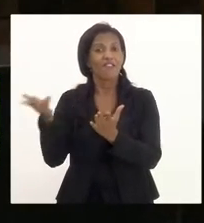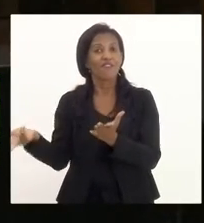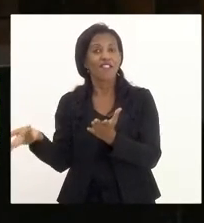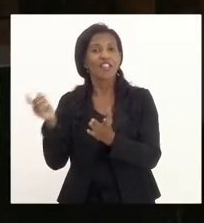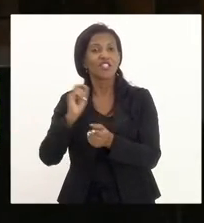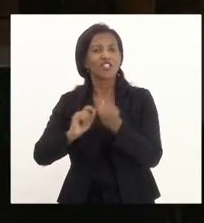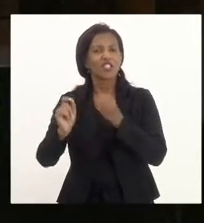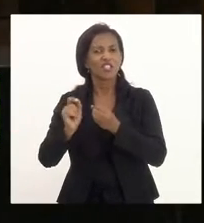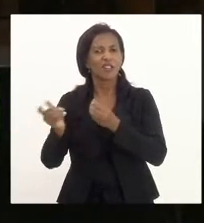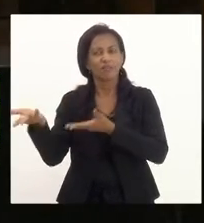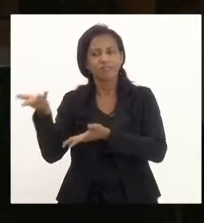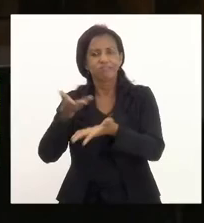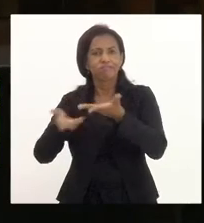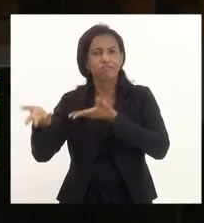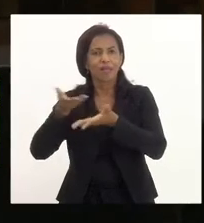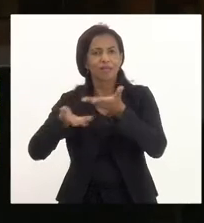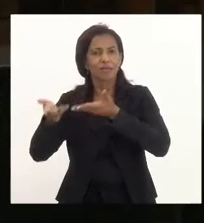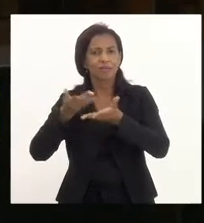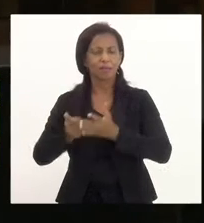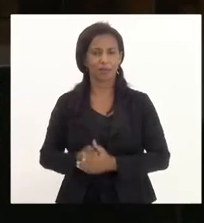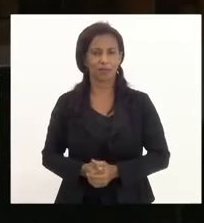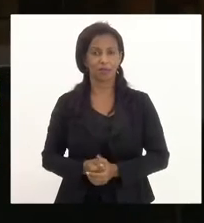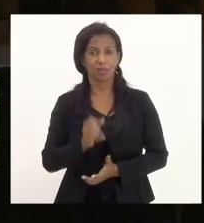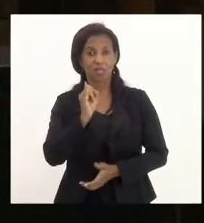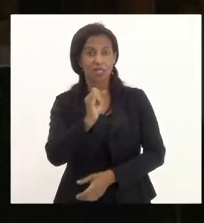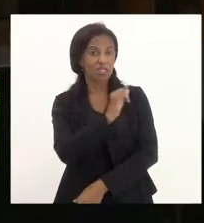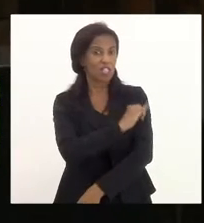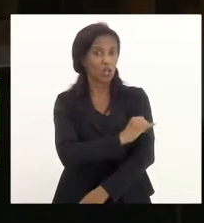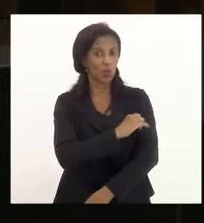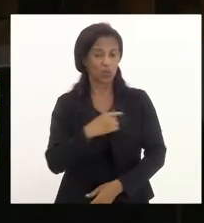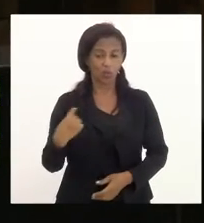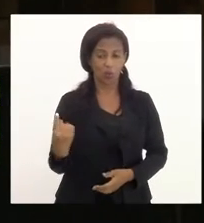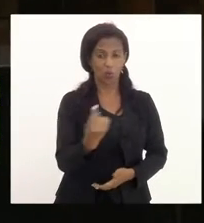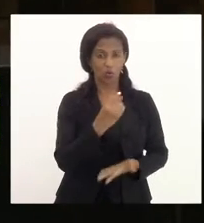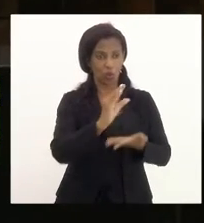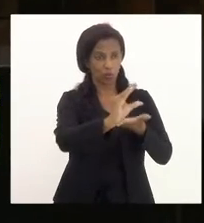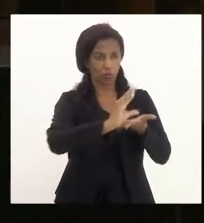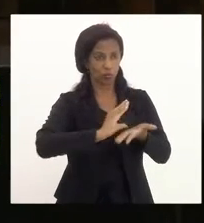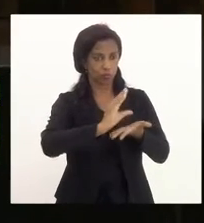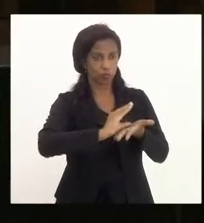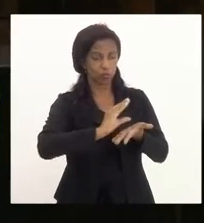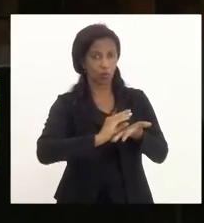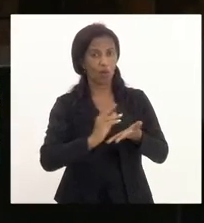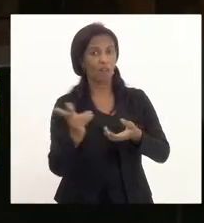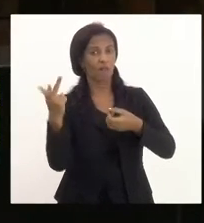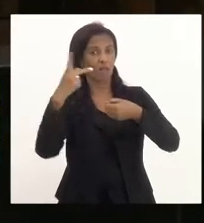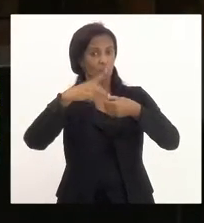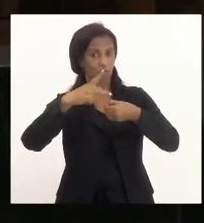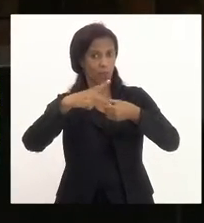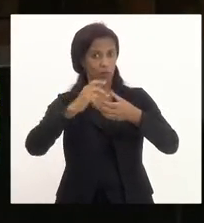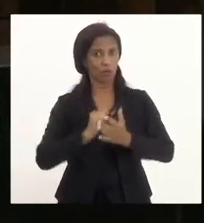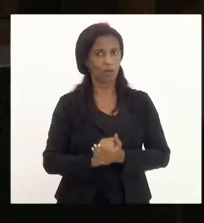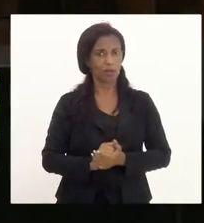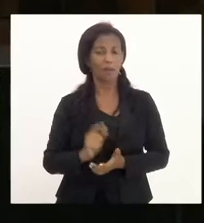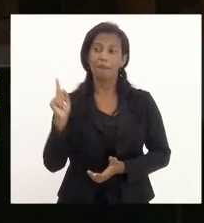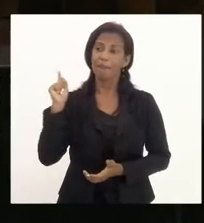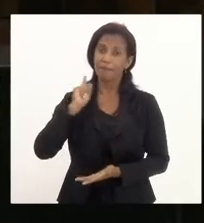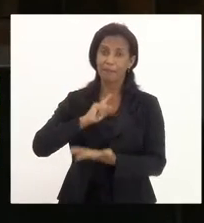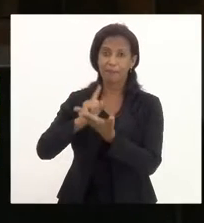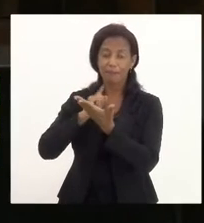commodities se no Rio de Janeiro grande parte dos nossos recursos vem dos royalties de em